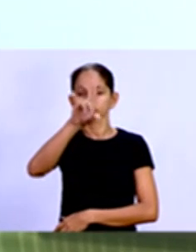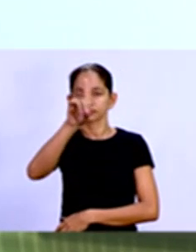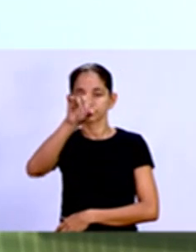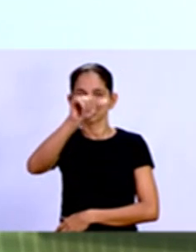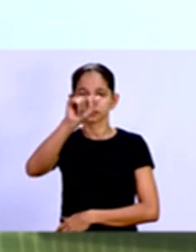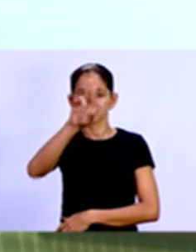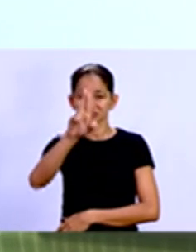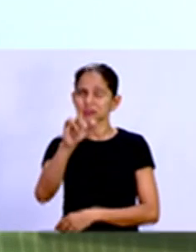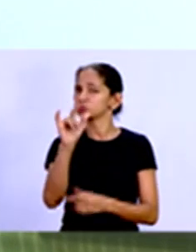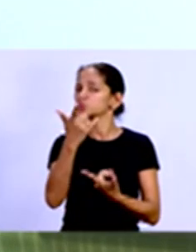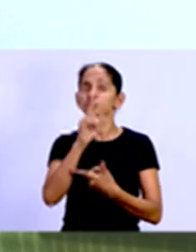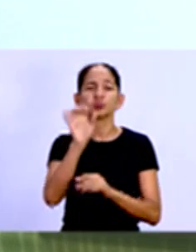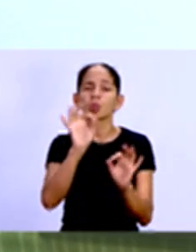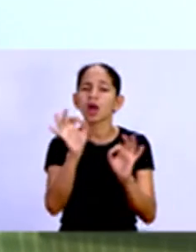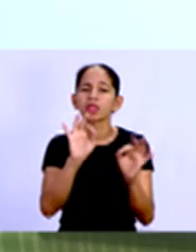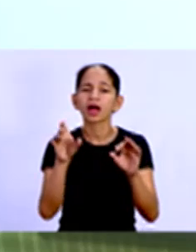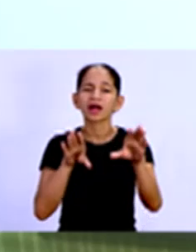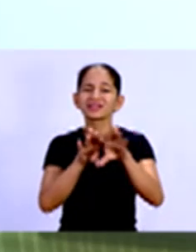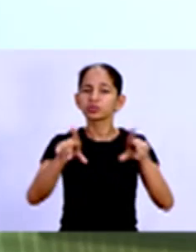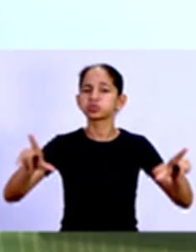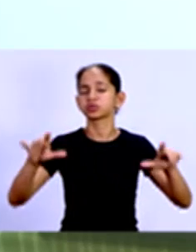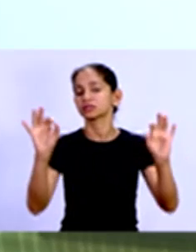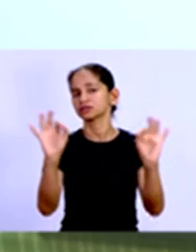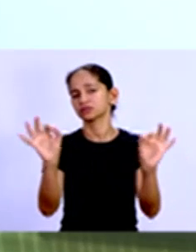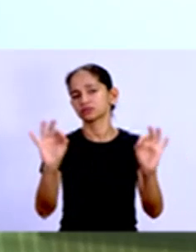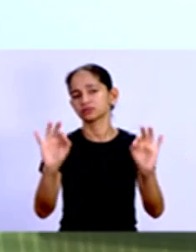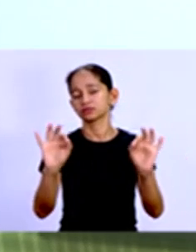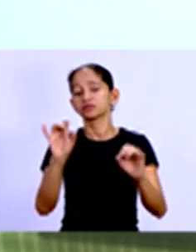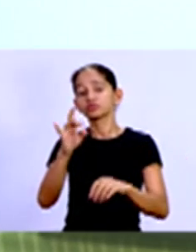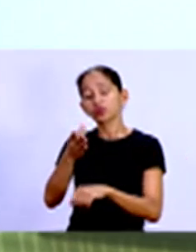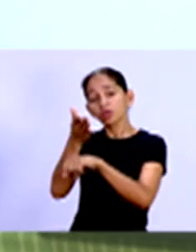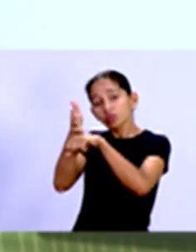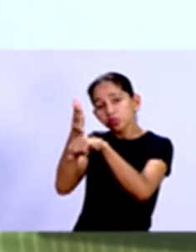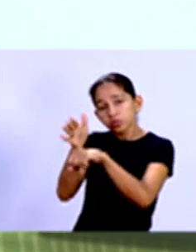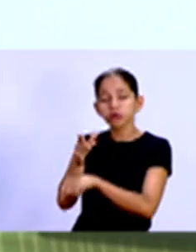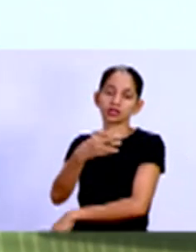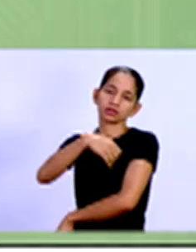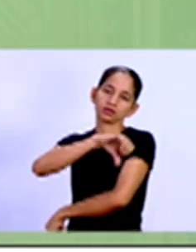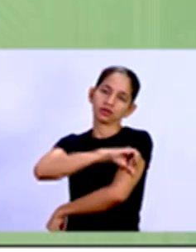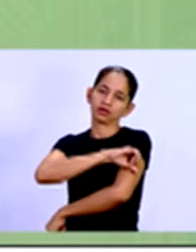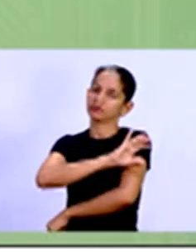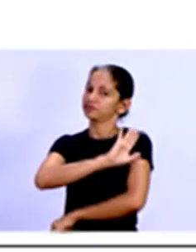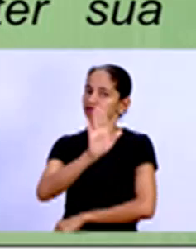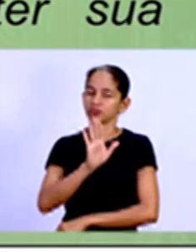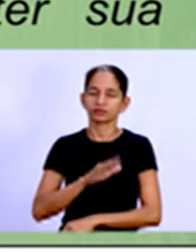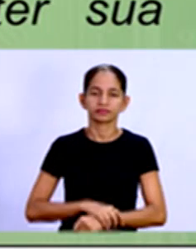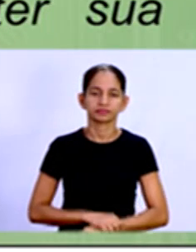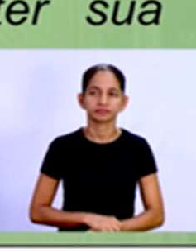de graduação, tá? Ele só exige que você tenha o ensino fundamental.